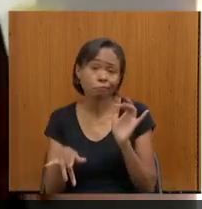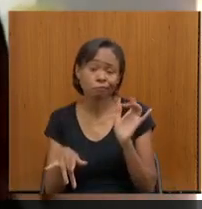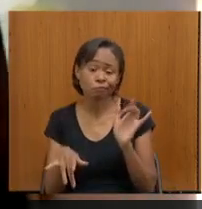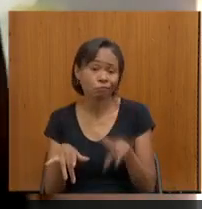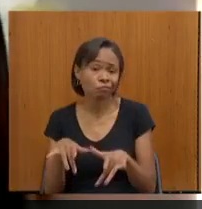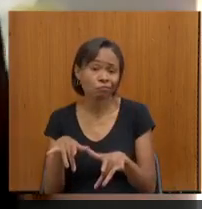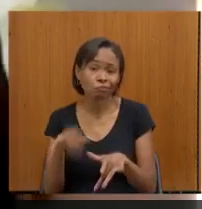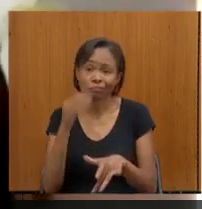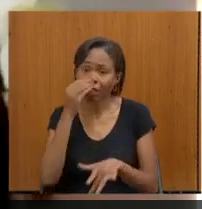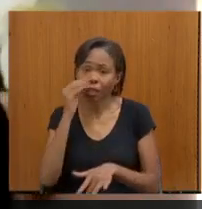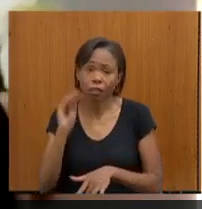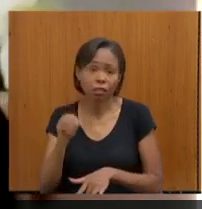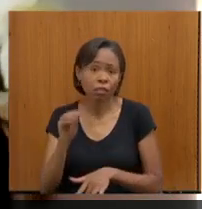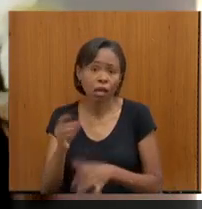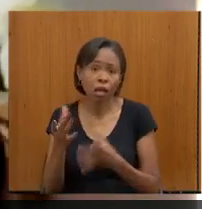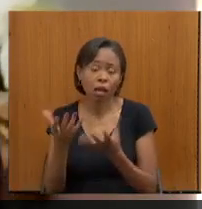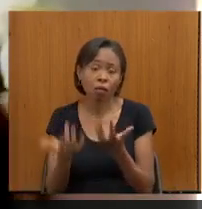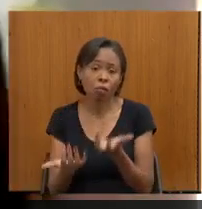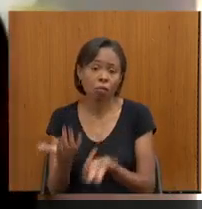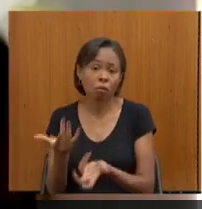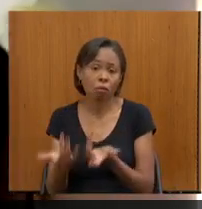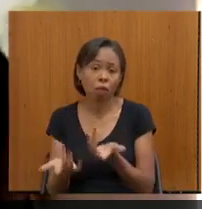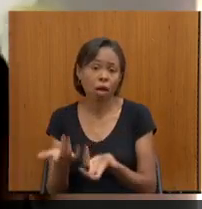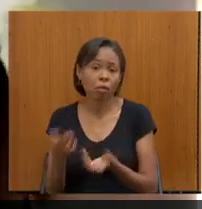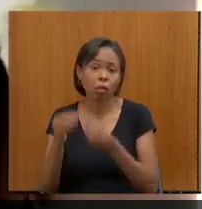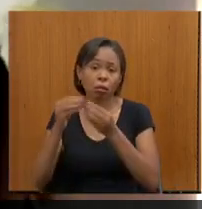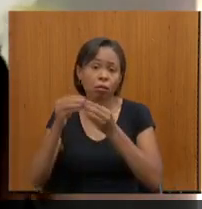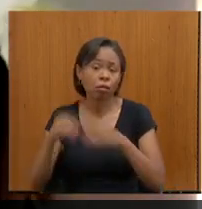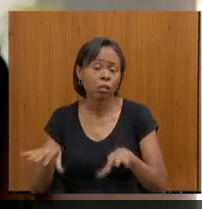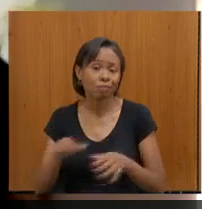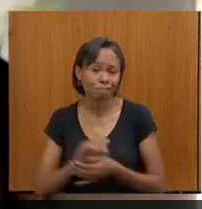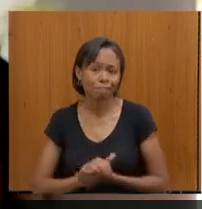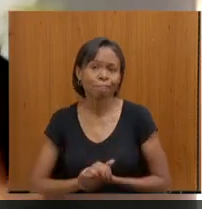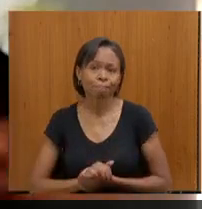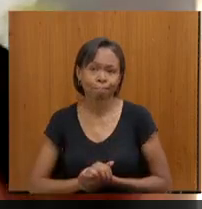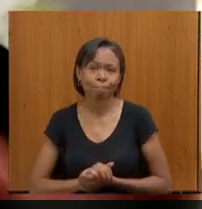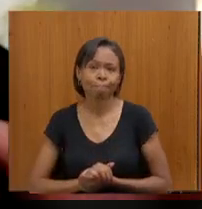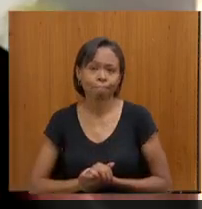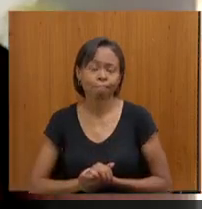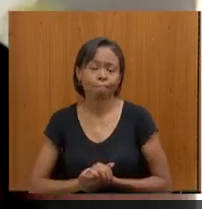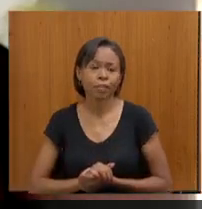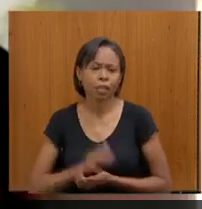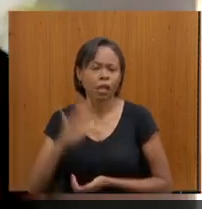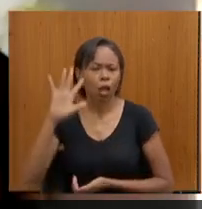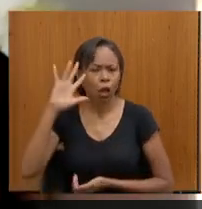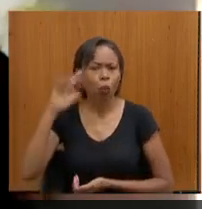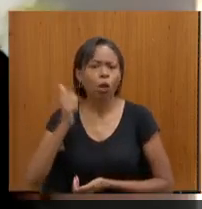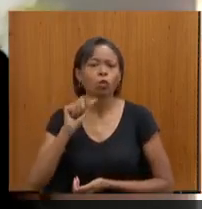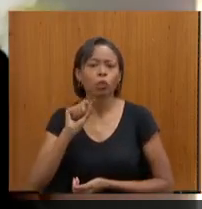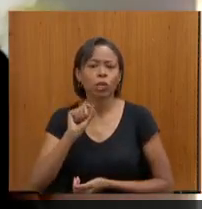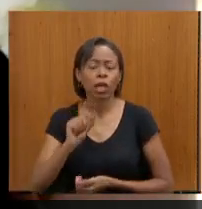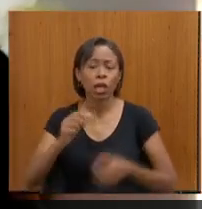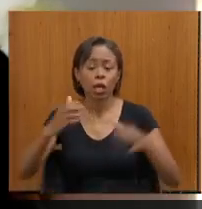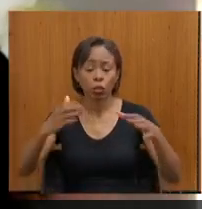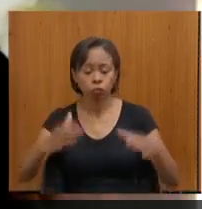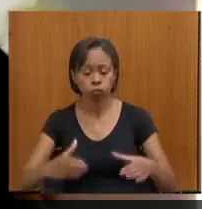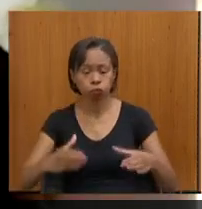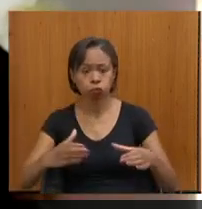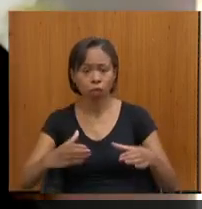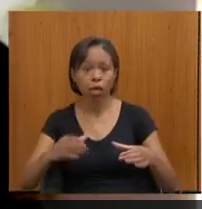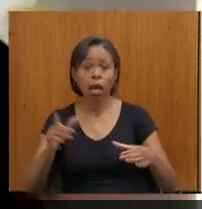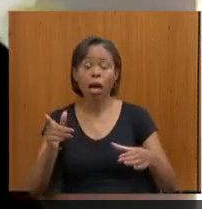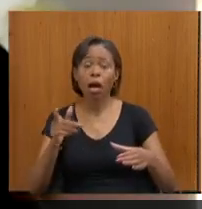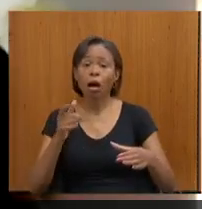jogado fora não então eu acho aqui com esse tanque que a empresa inglesa